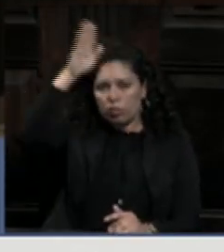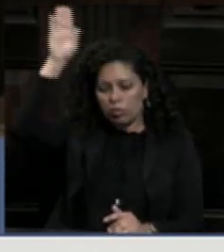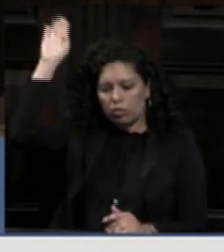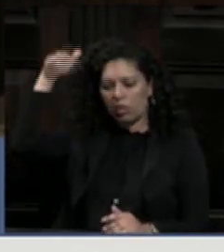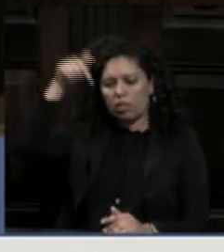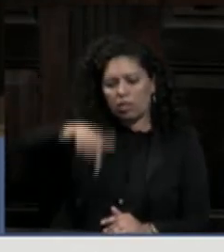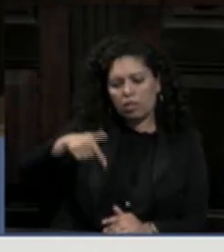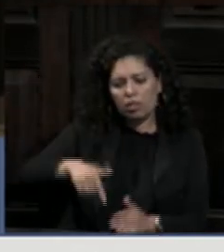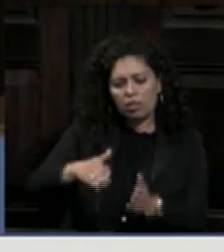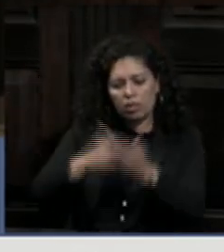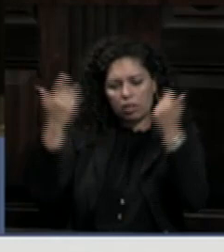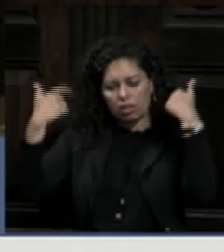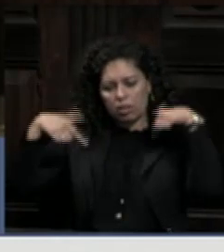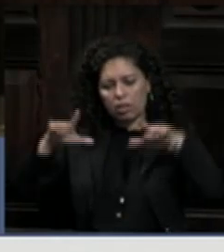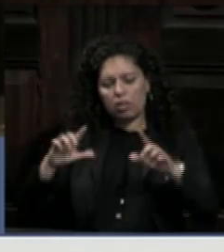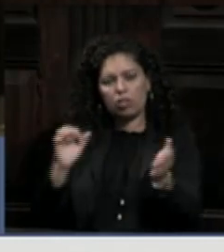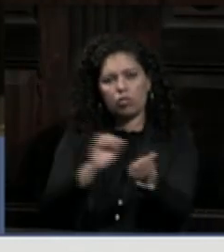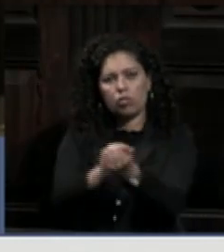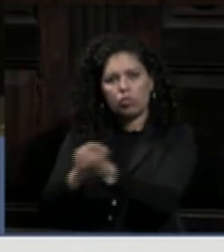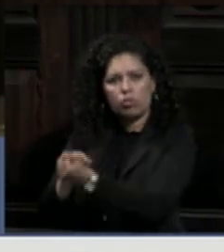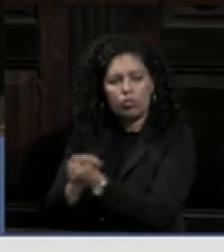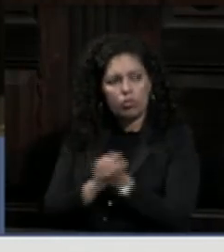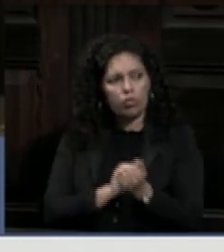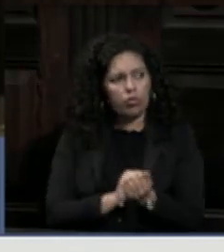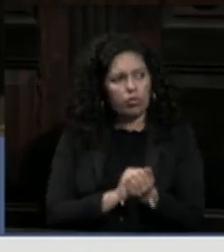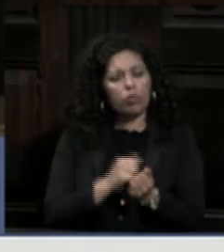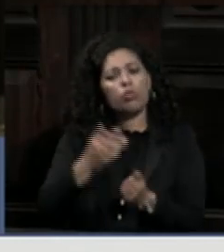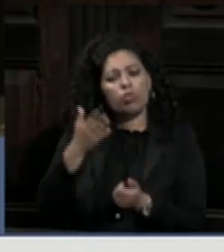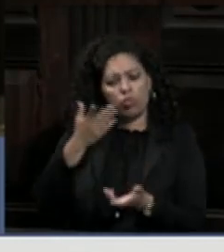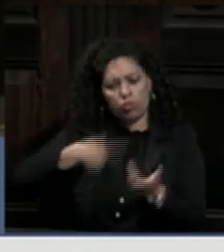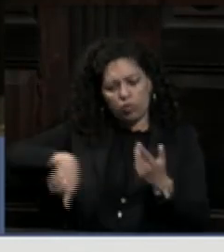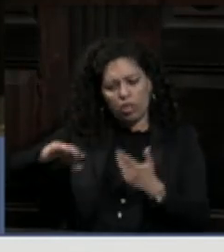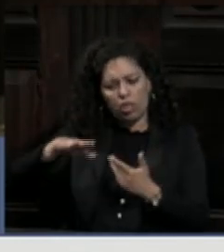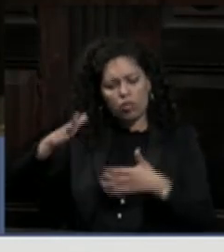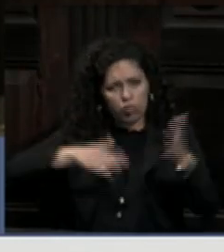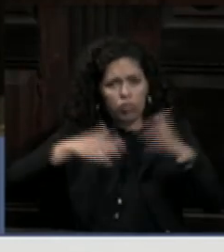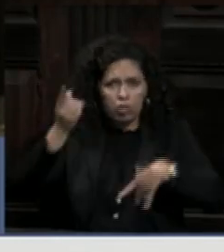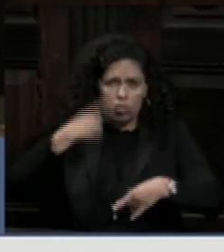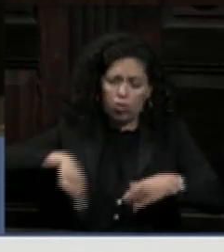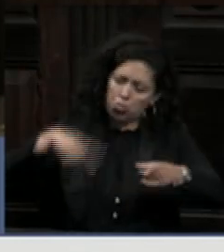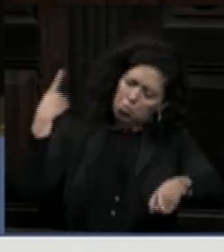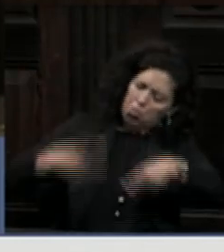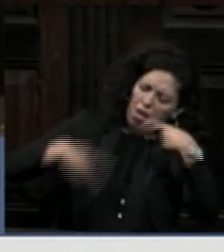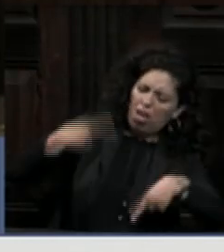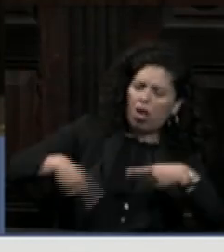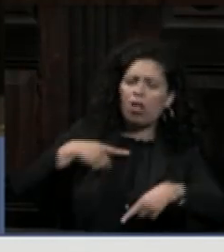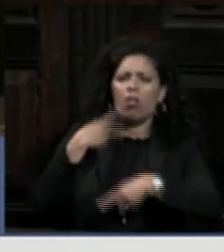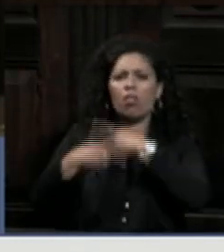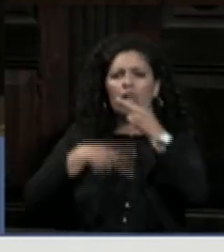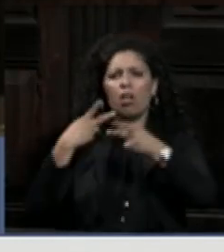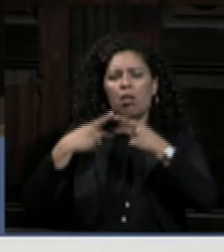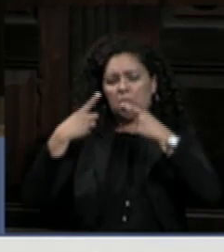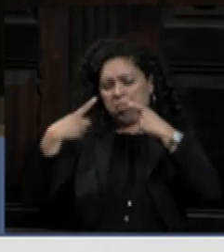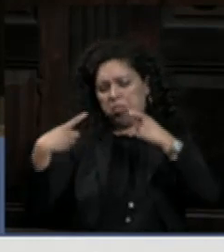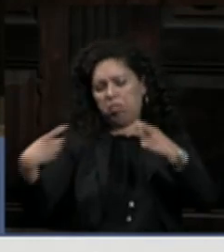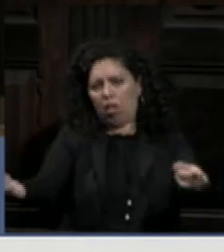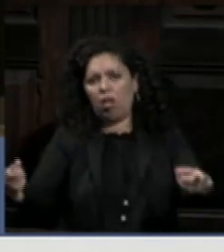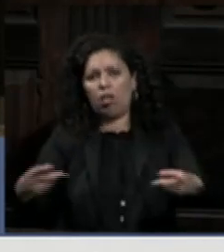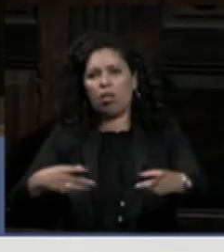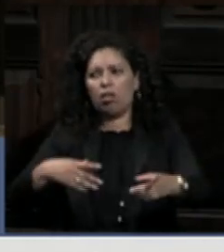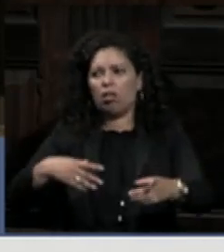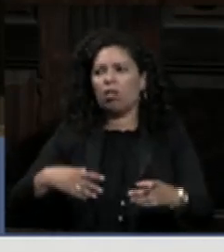aqui na casa temos divergências muitas vezes profundas